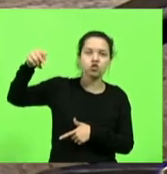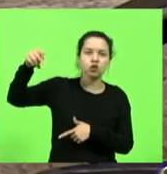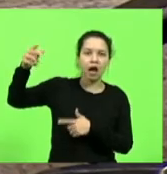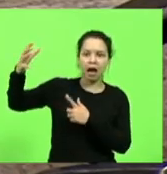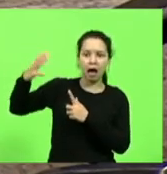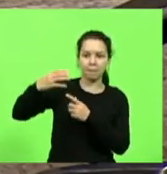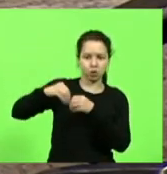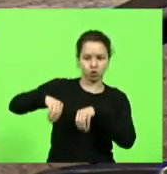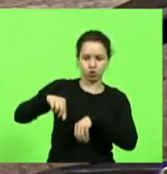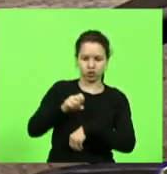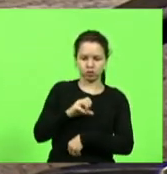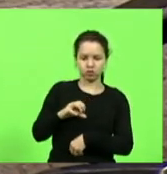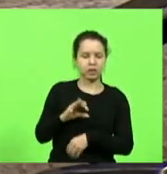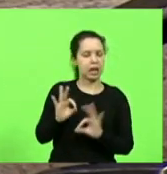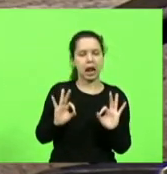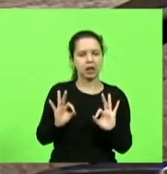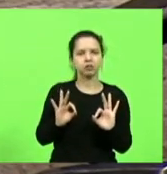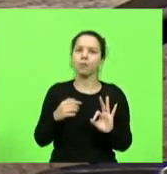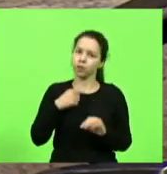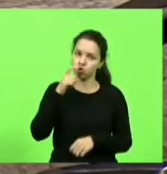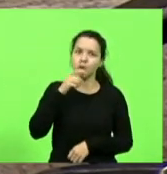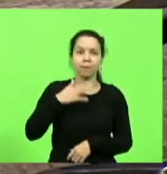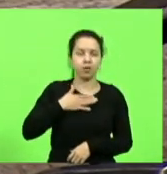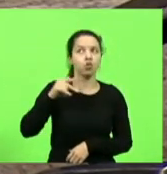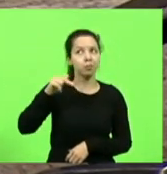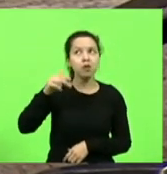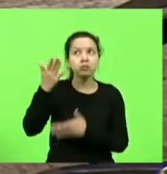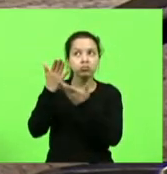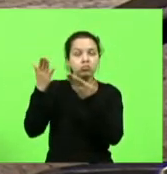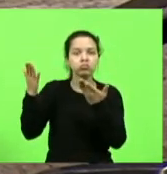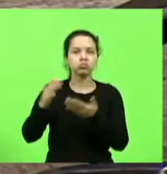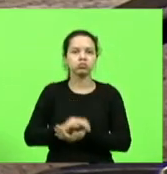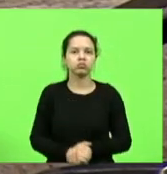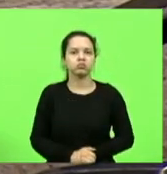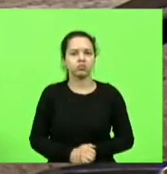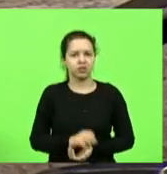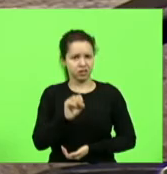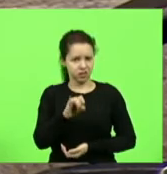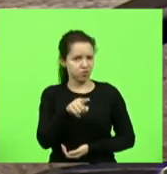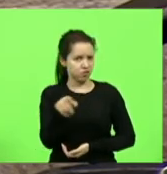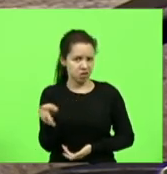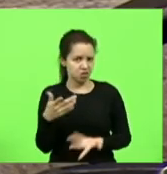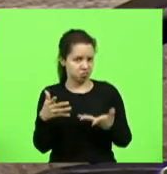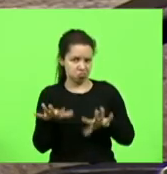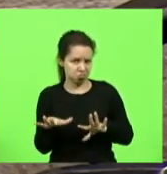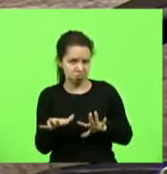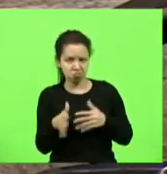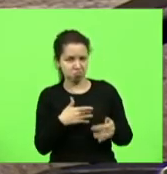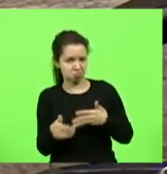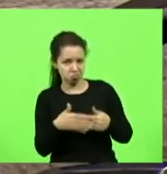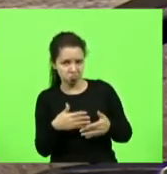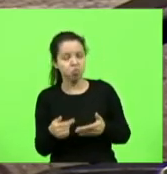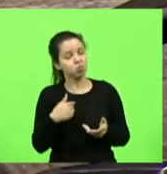São meus irmãos lá em cima. Se alguém aqui não considera, respeito.